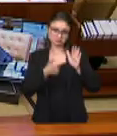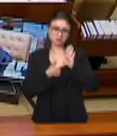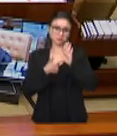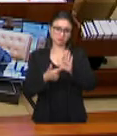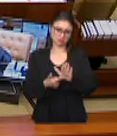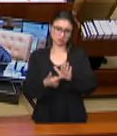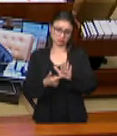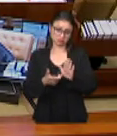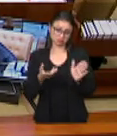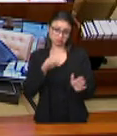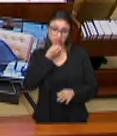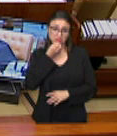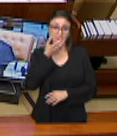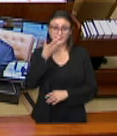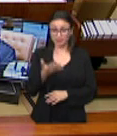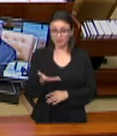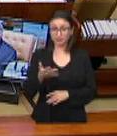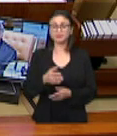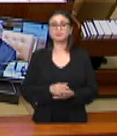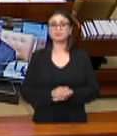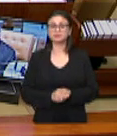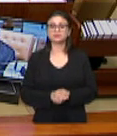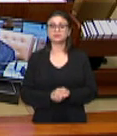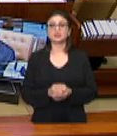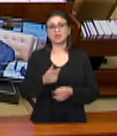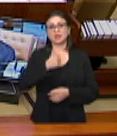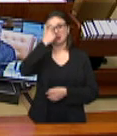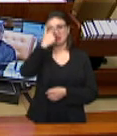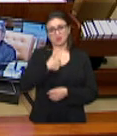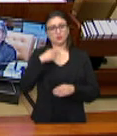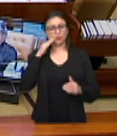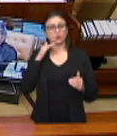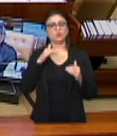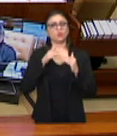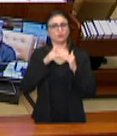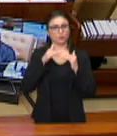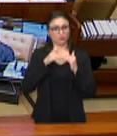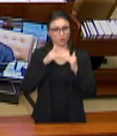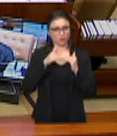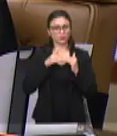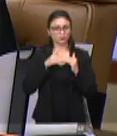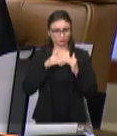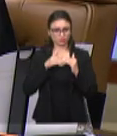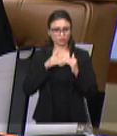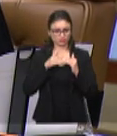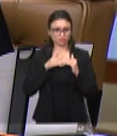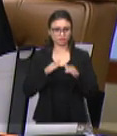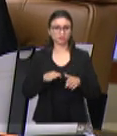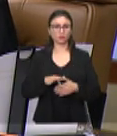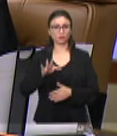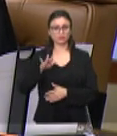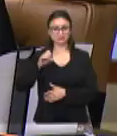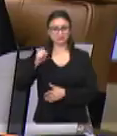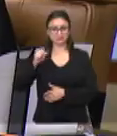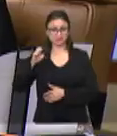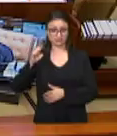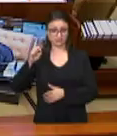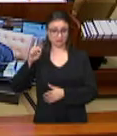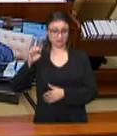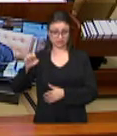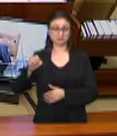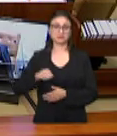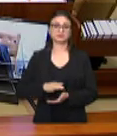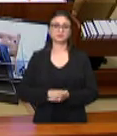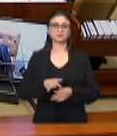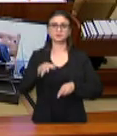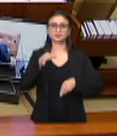bem próprio, me fez refletir também, eu concordo absolutamente, integralmente com a tese do ministro Alexandre. O